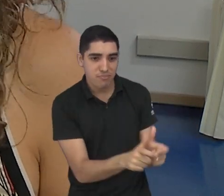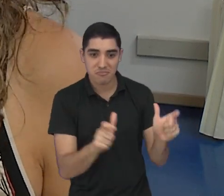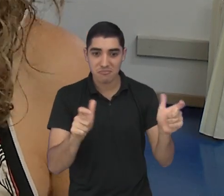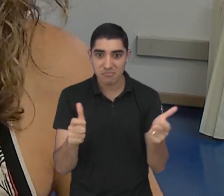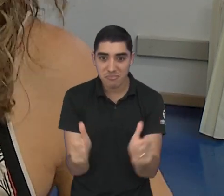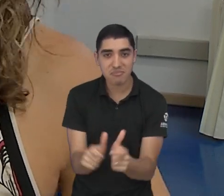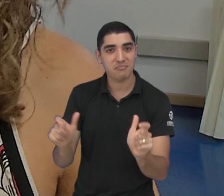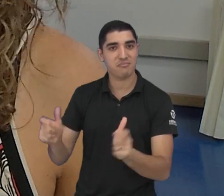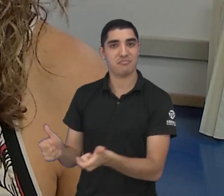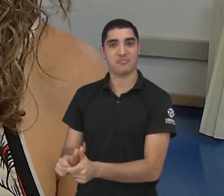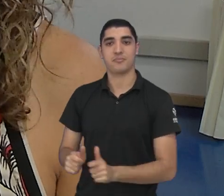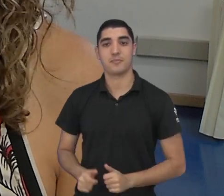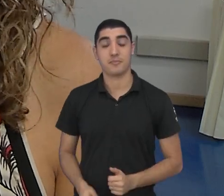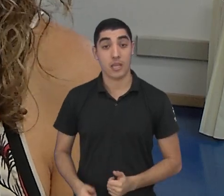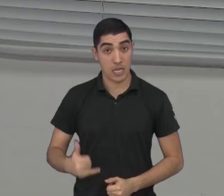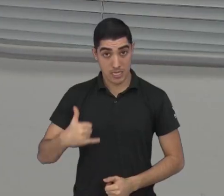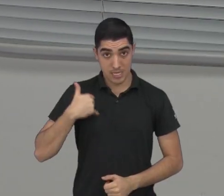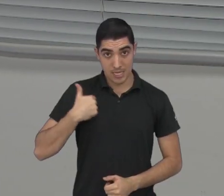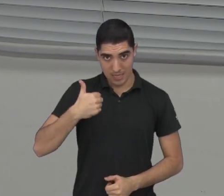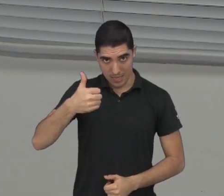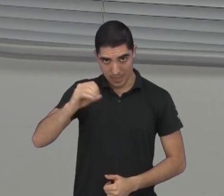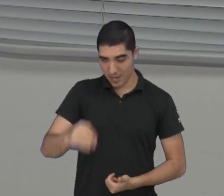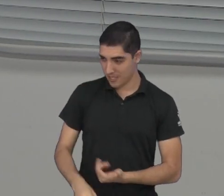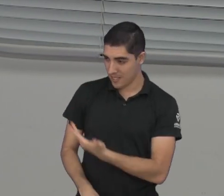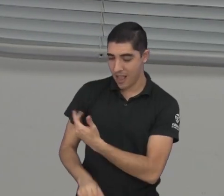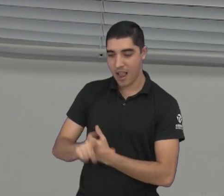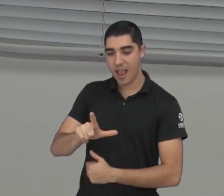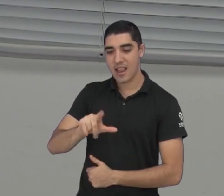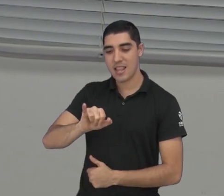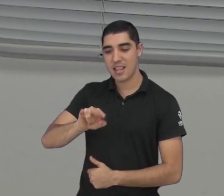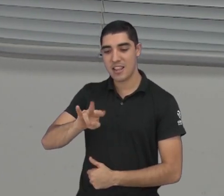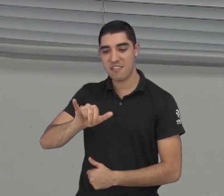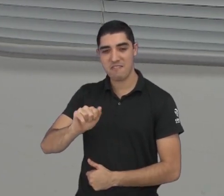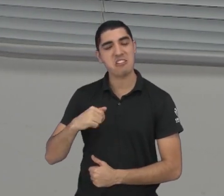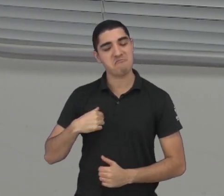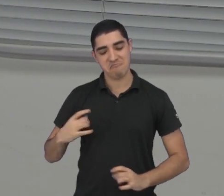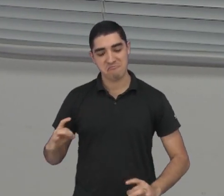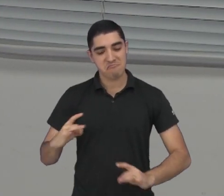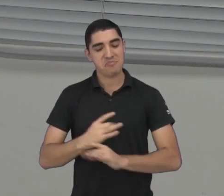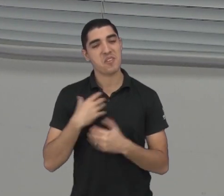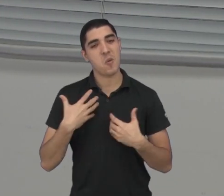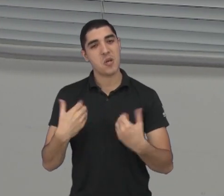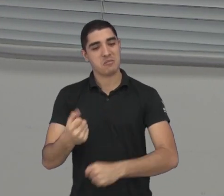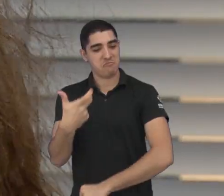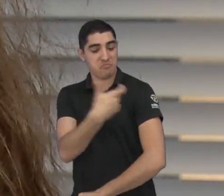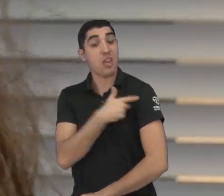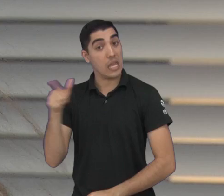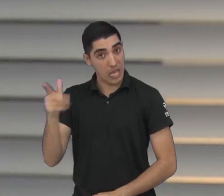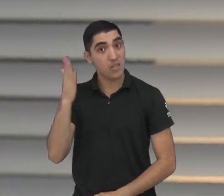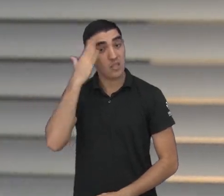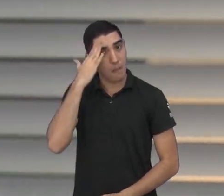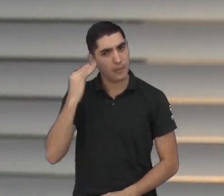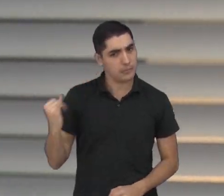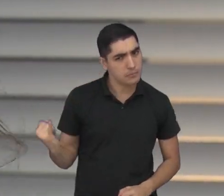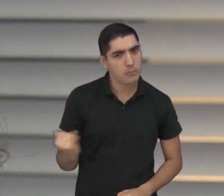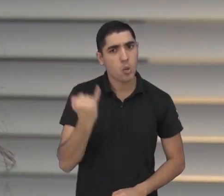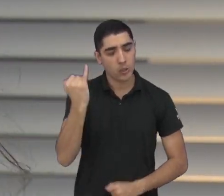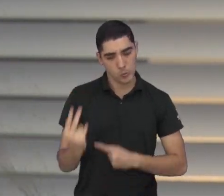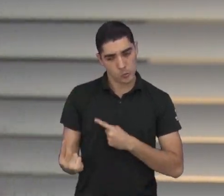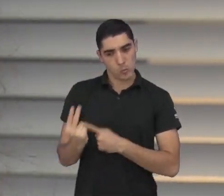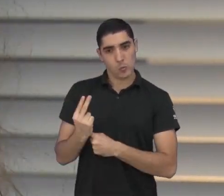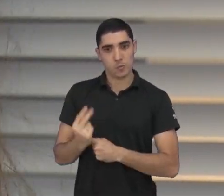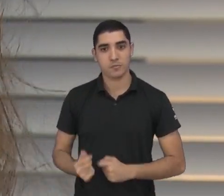erradicando junto com a erradicação da doença. Aos 10 anos de idade, Lívia está pronta para se imunizar e já entendeu